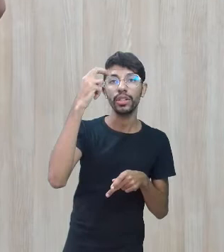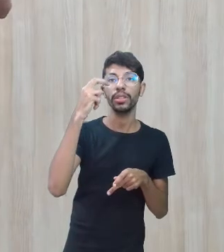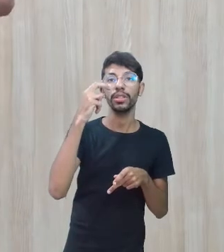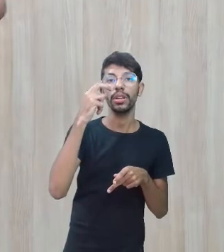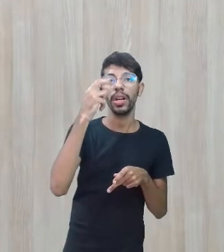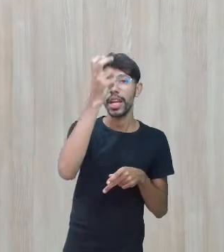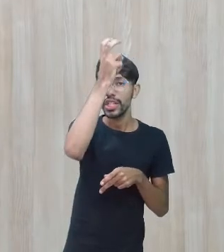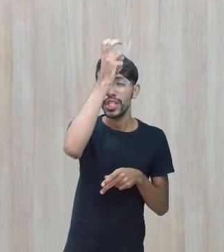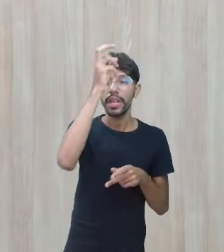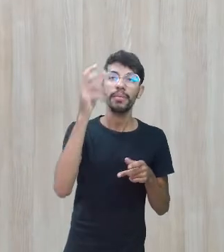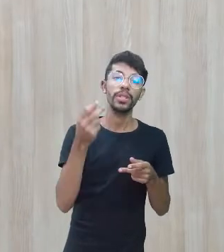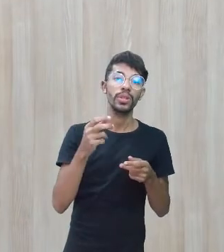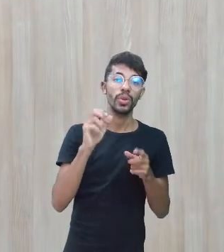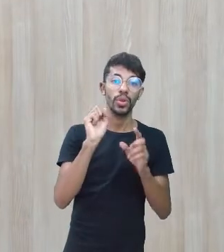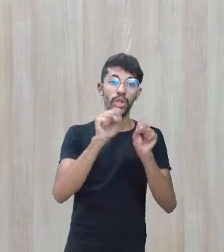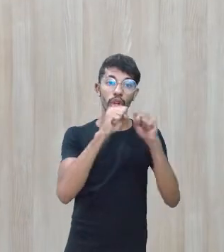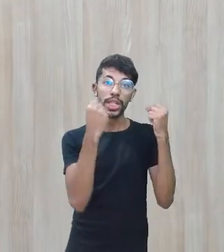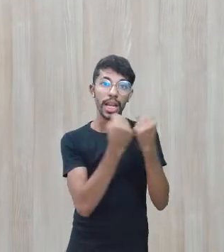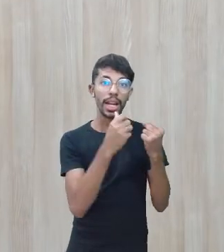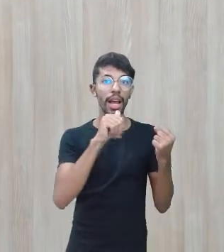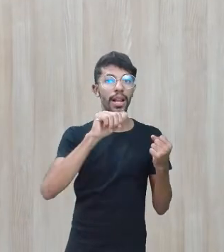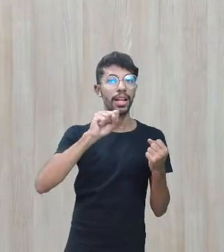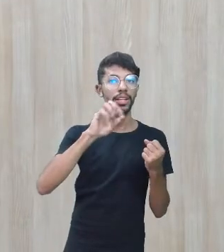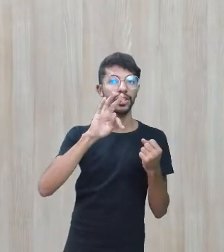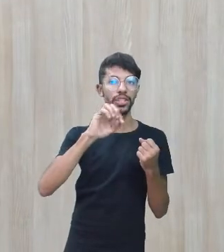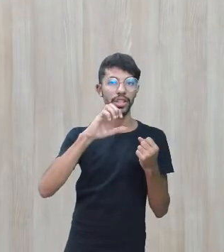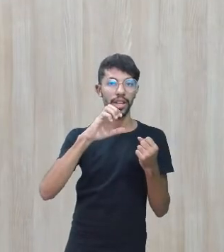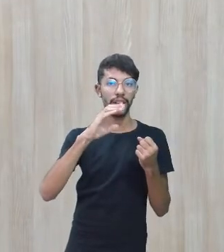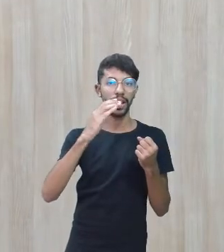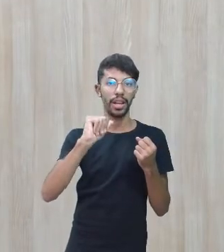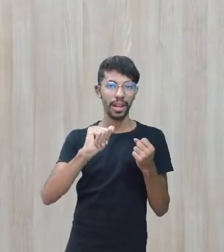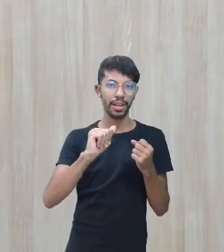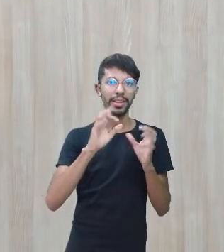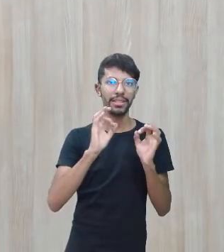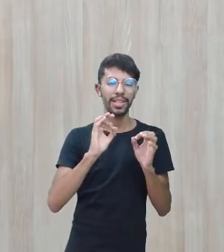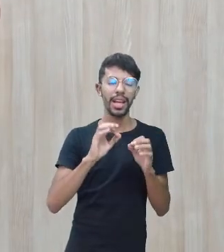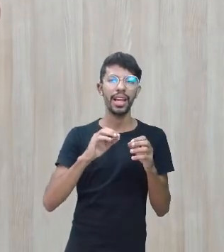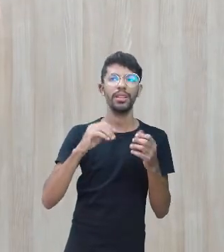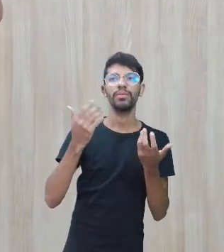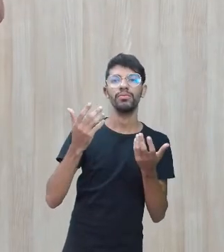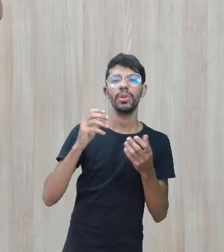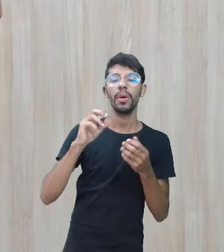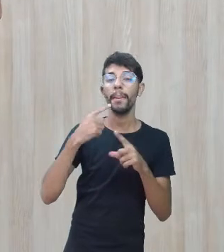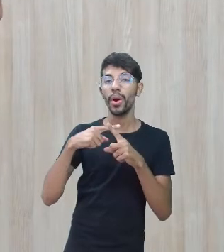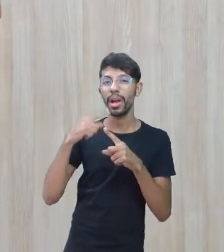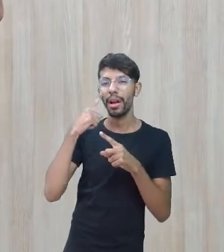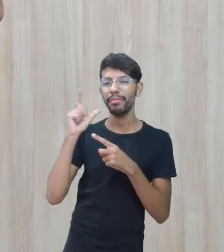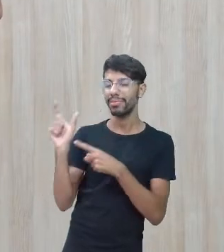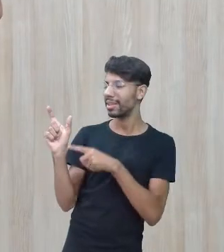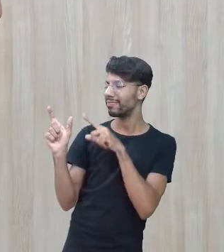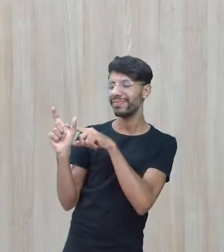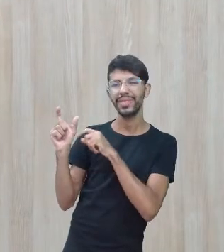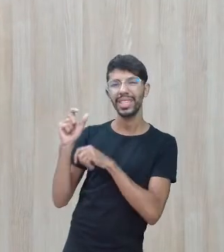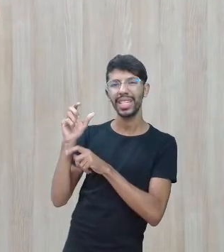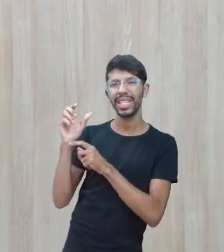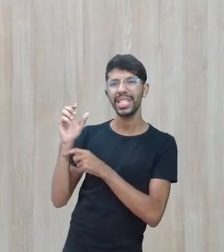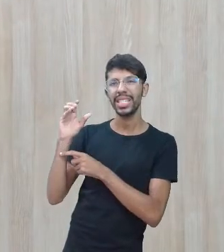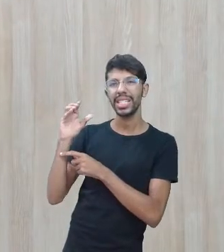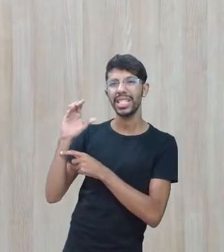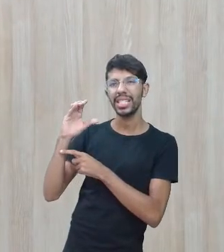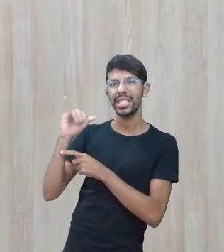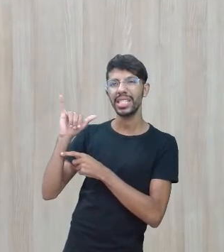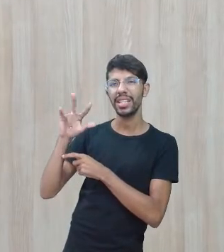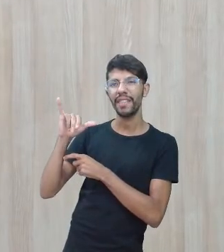A sociedade asteca e não o termo civilização, porque frequentemente a ideia de civilização, né, ela acaba